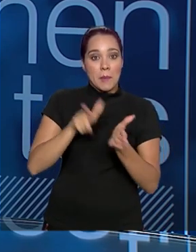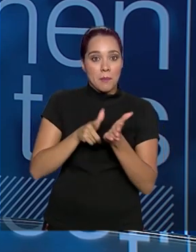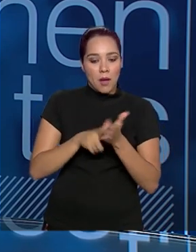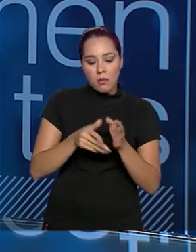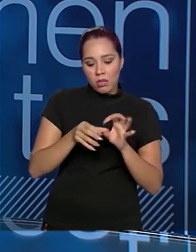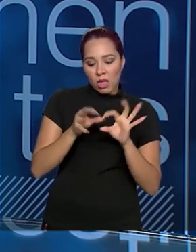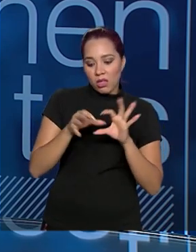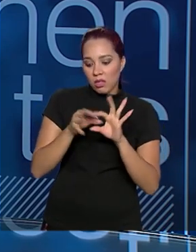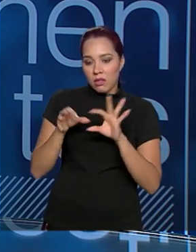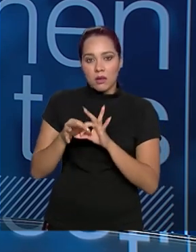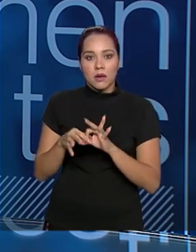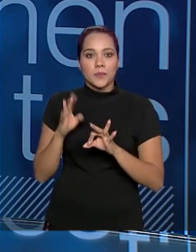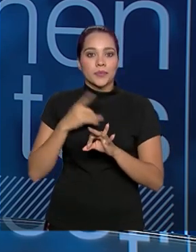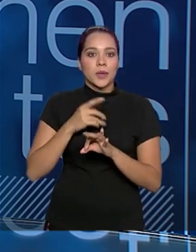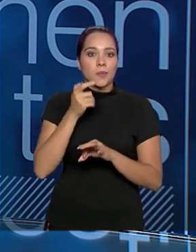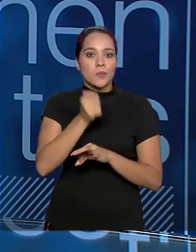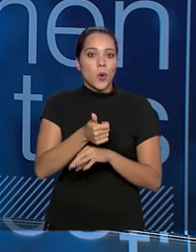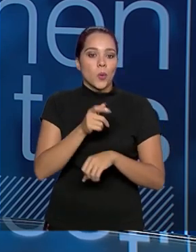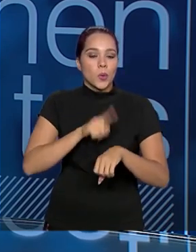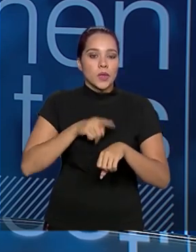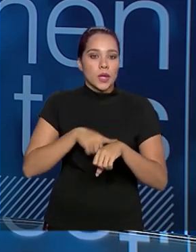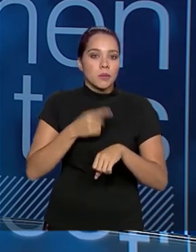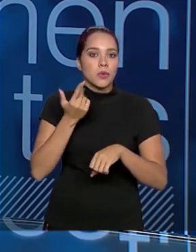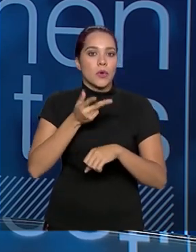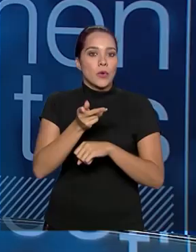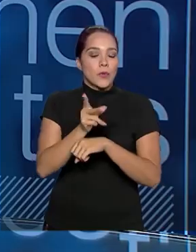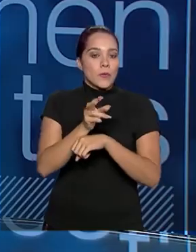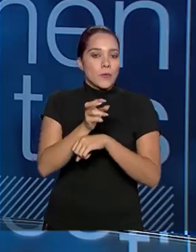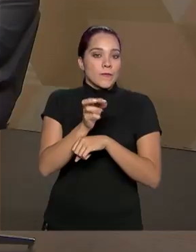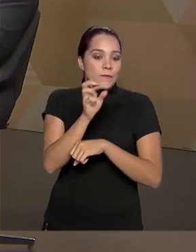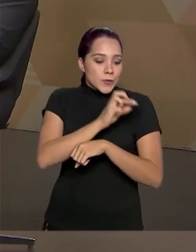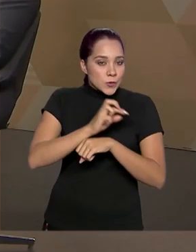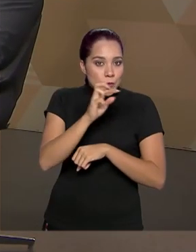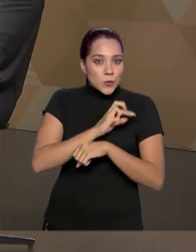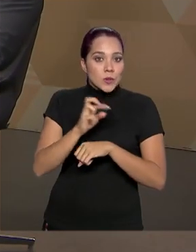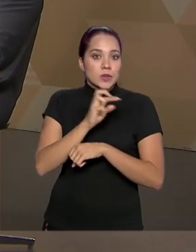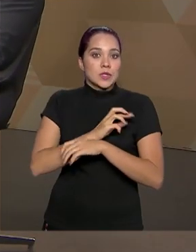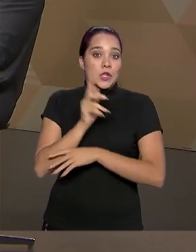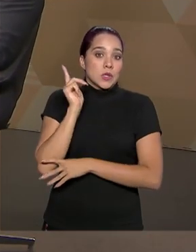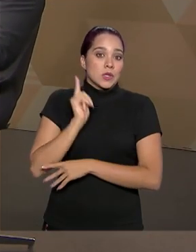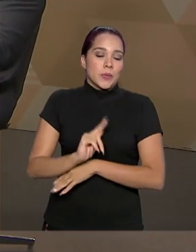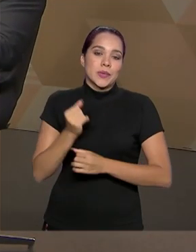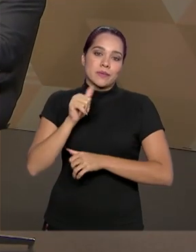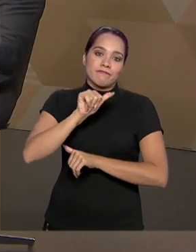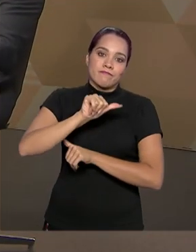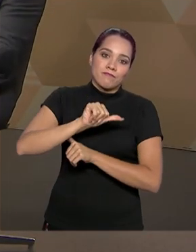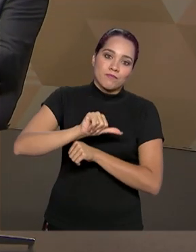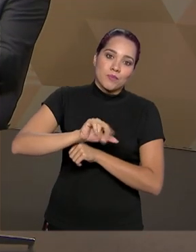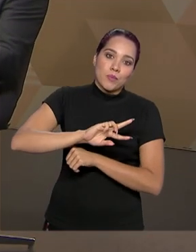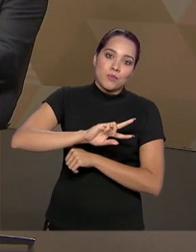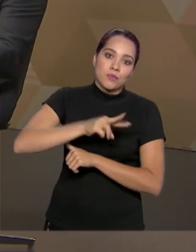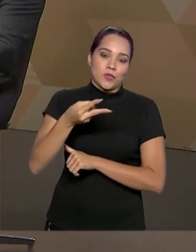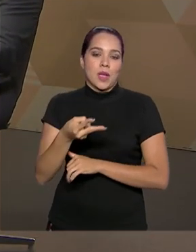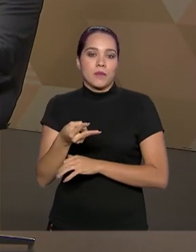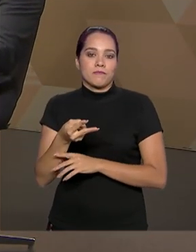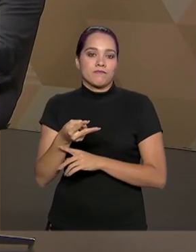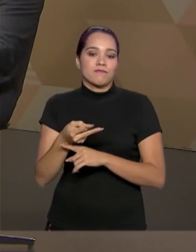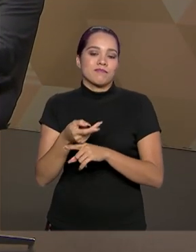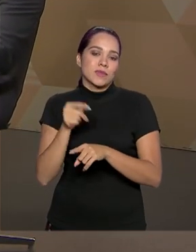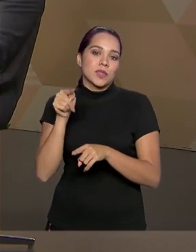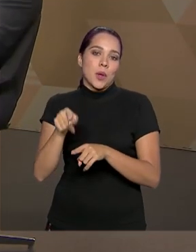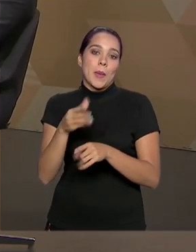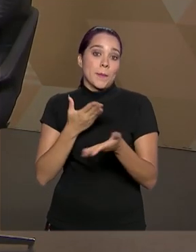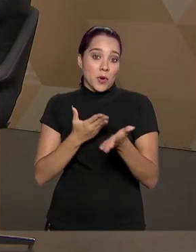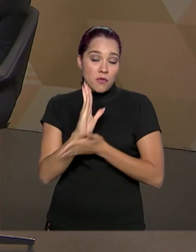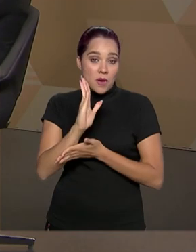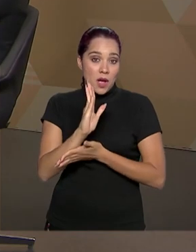e pouco tempo fazendo fistoria, fazendo fiscalização. gestão em si, né? A gente tem que fazer a inversão disso, ou seja, para aprovar a mina, pode ser um pouco mais